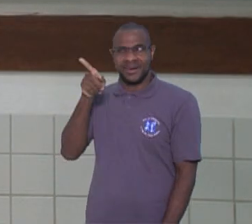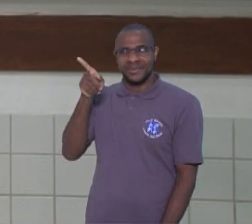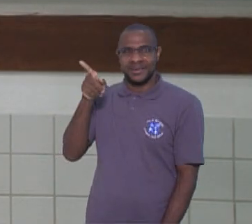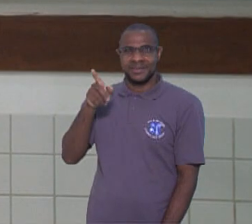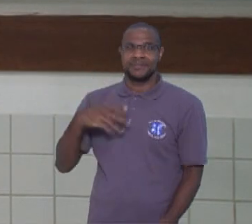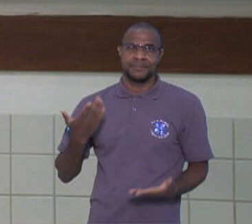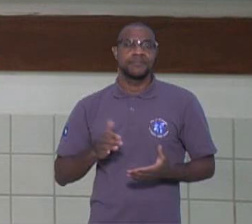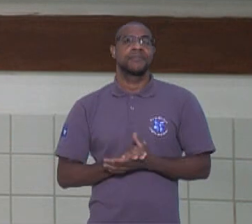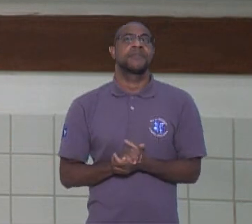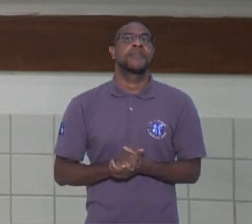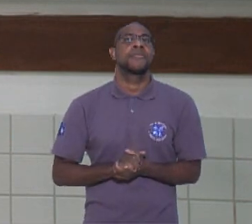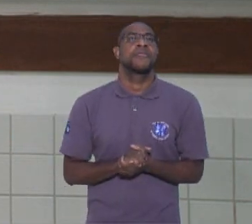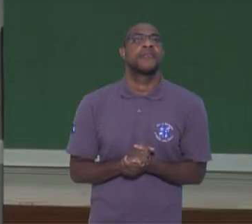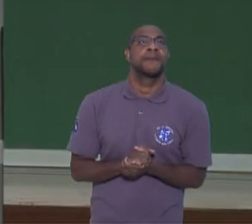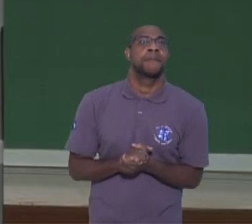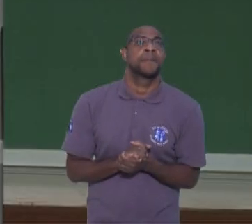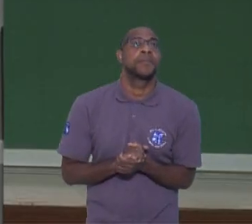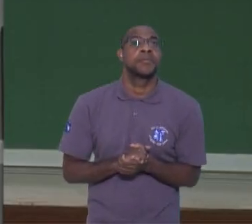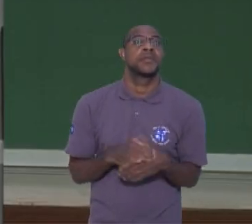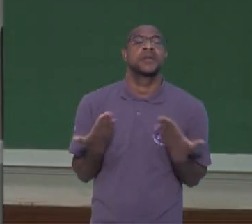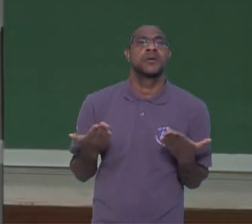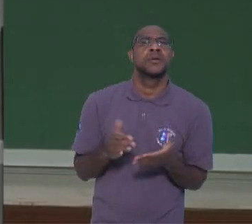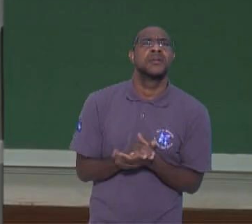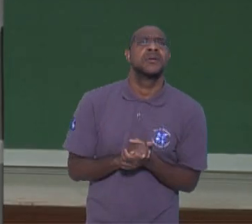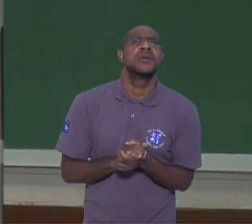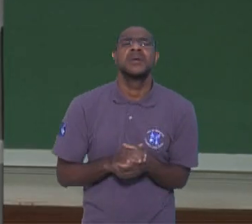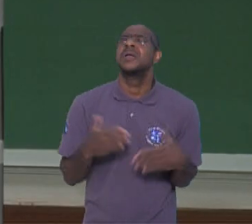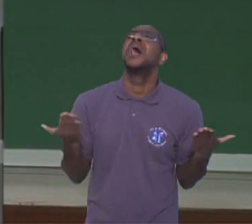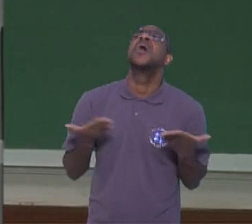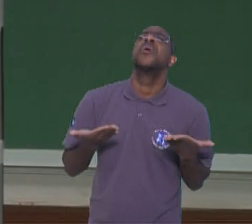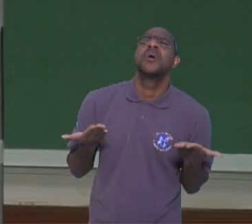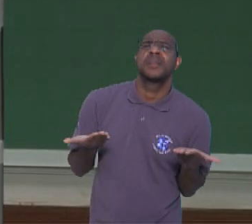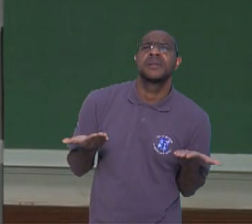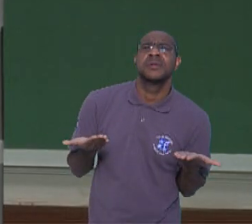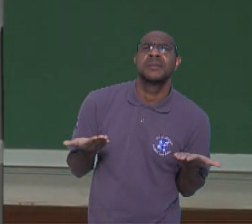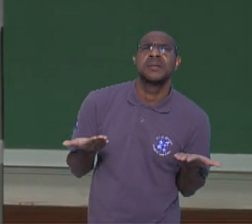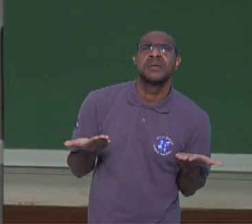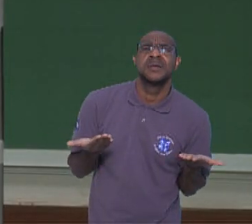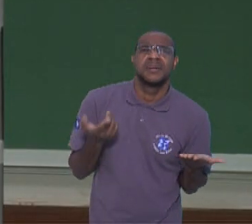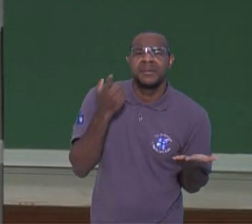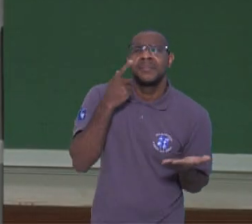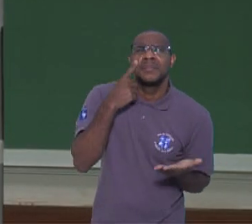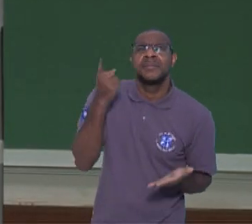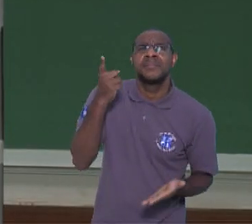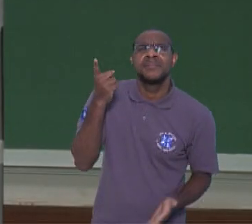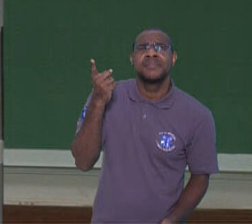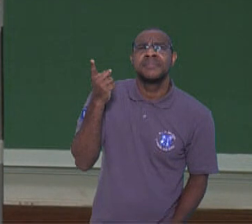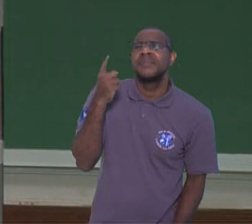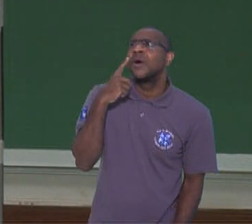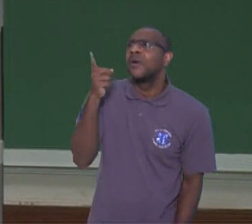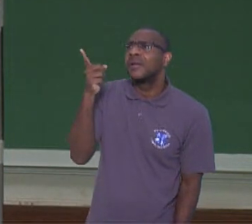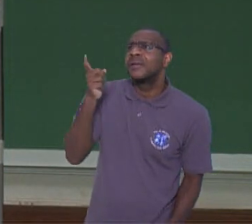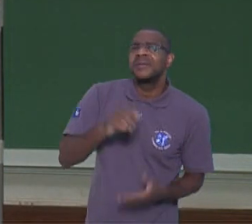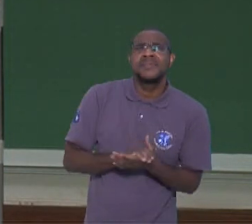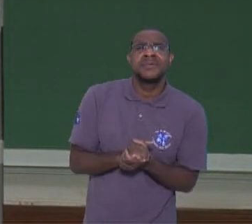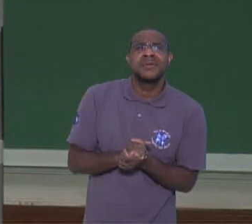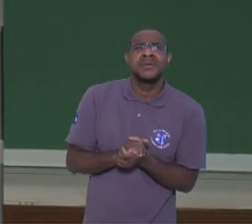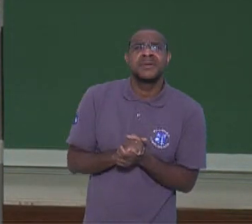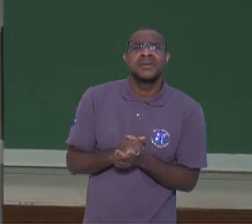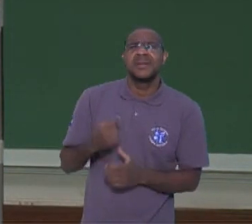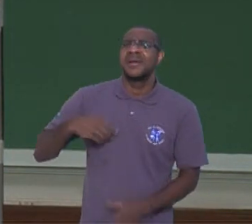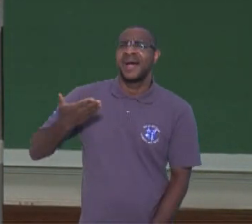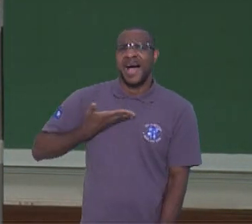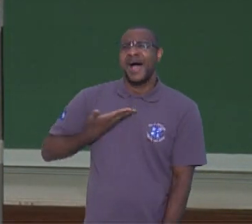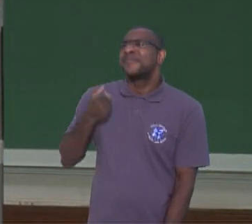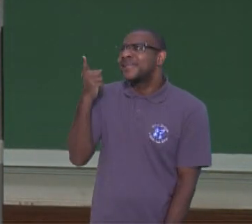Ok. Bom, e agora? Vamos aqui para essa situação. Olha só o